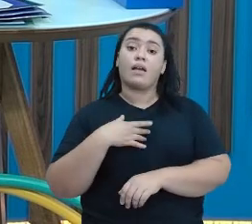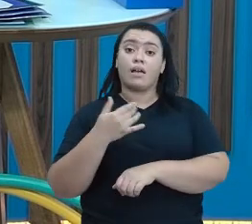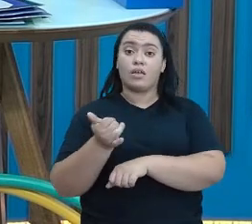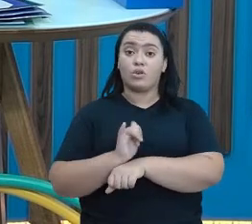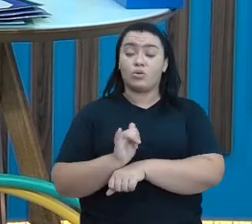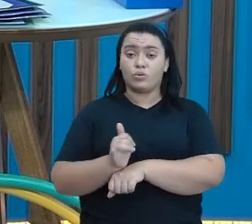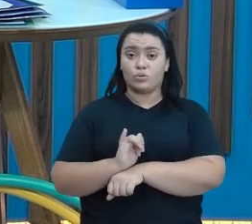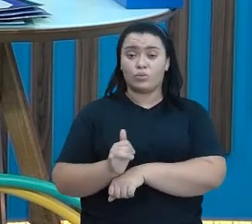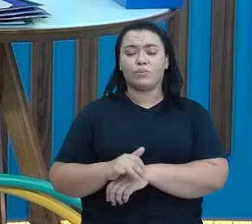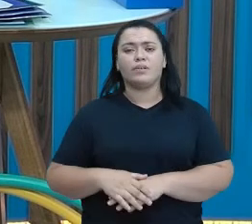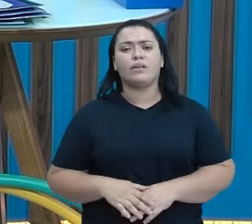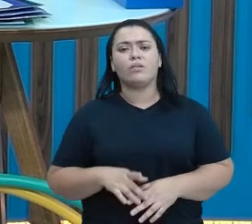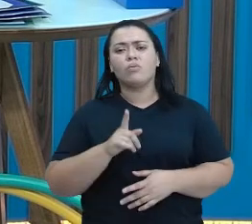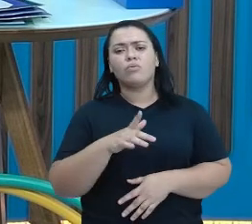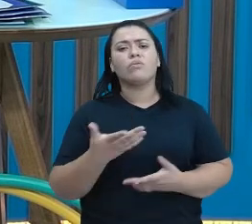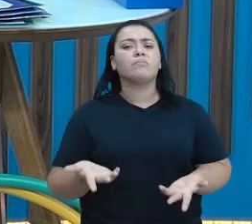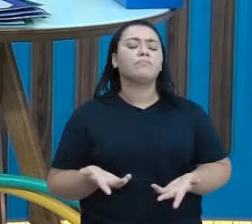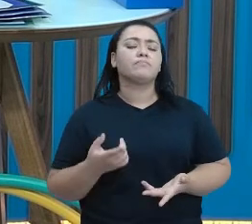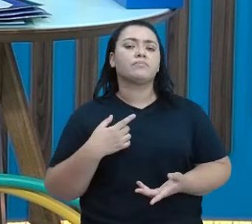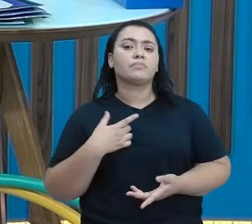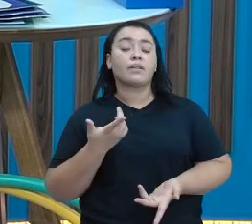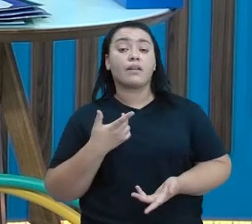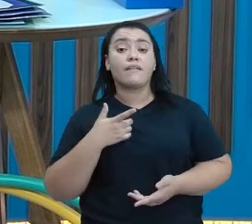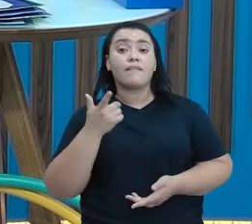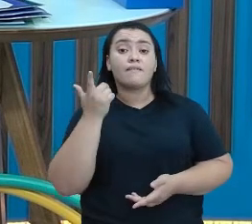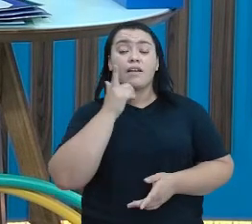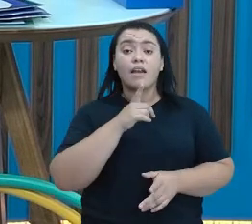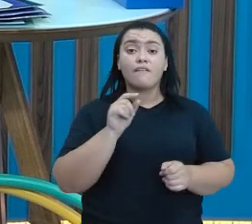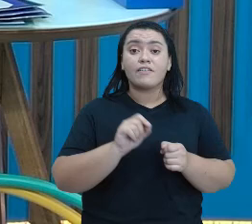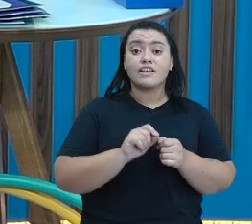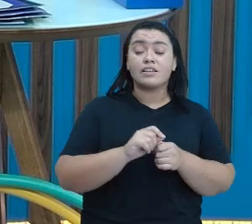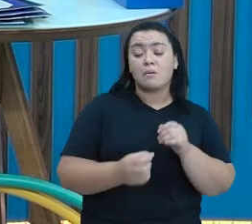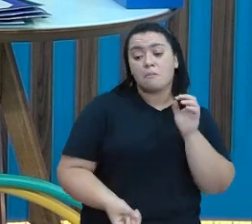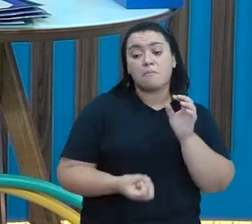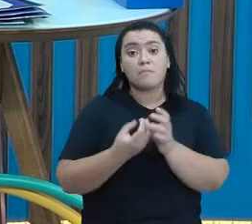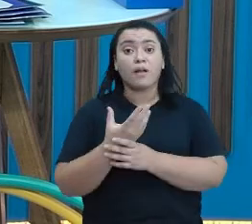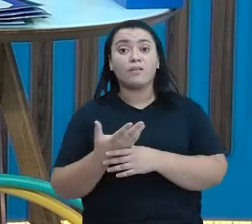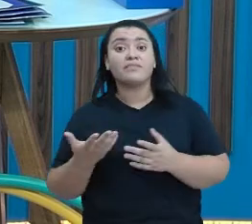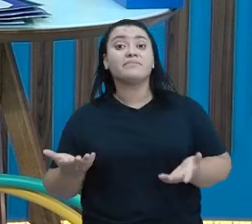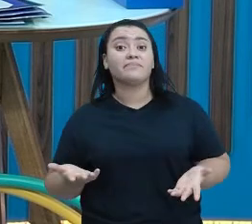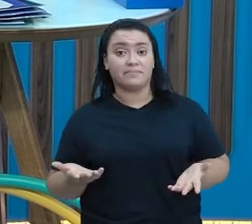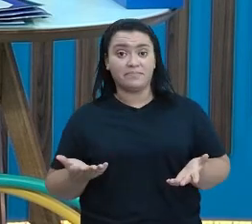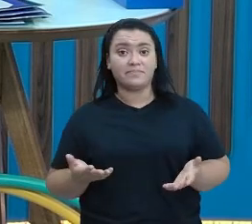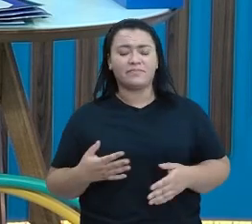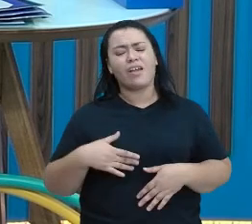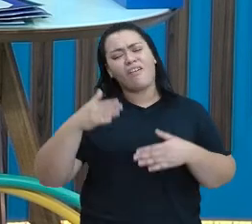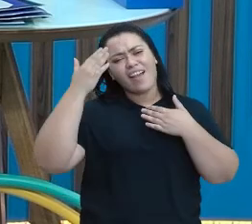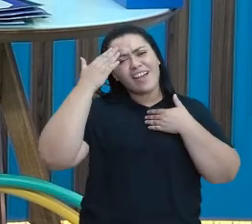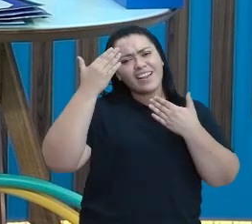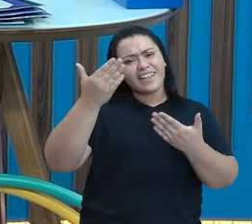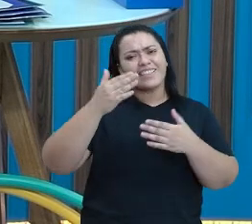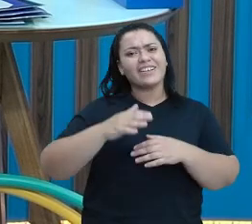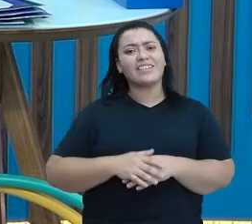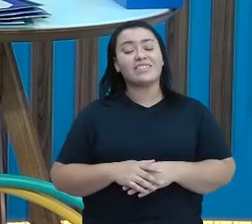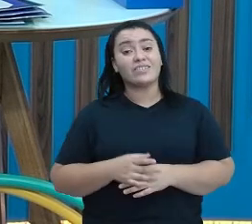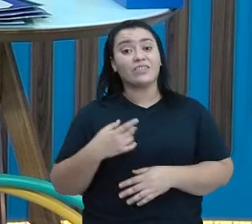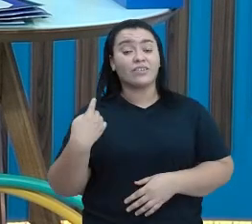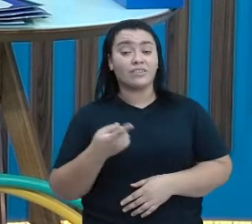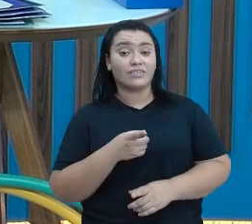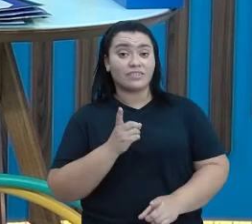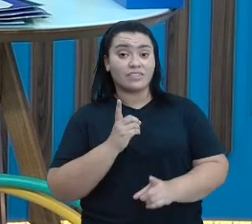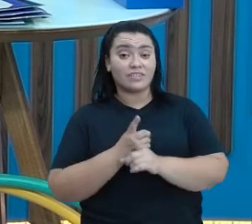do YouTube sobre o que você conseguiu produzir, o que você criou a partir daqui. Eu agradeço nosso